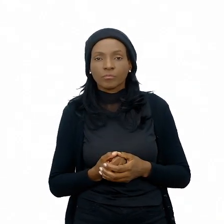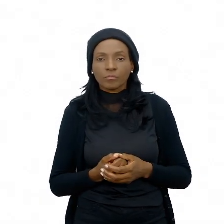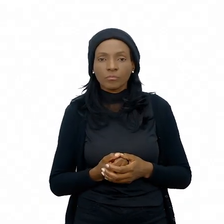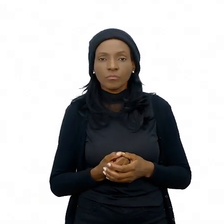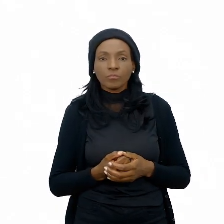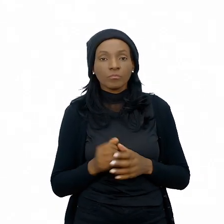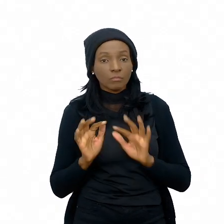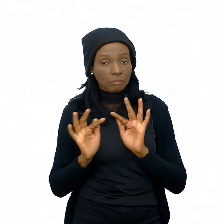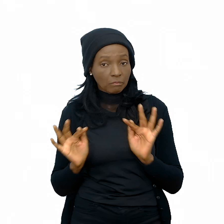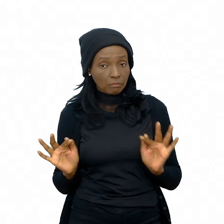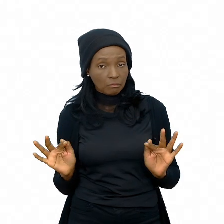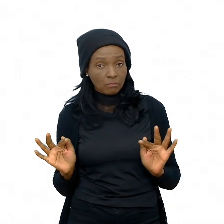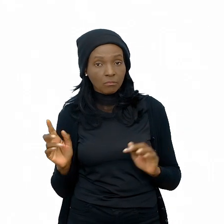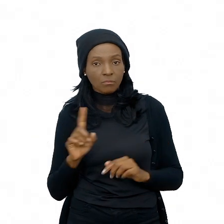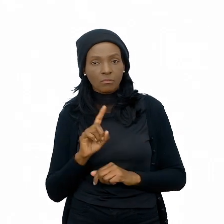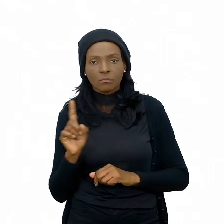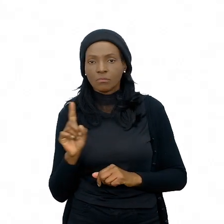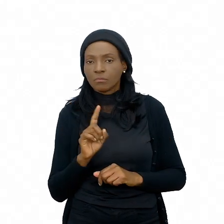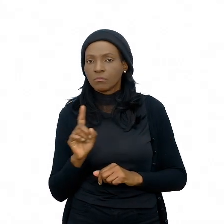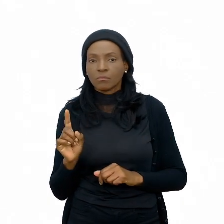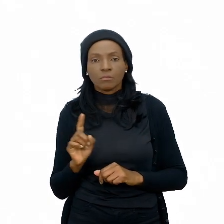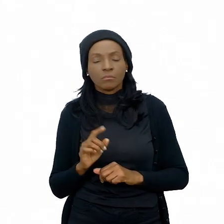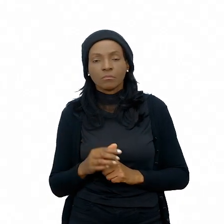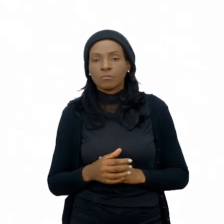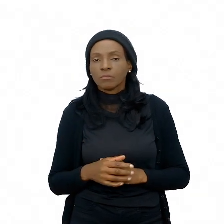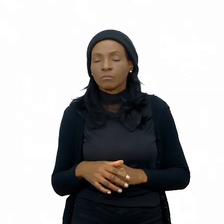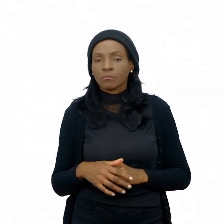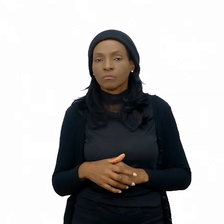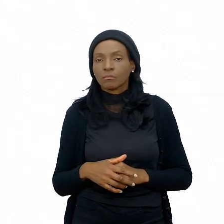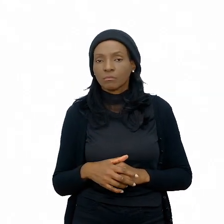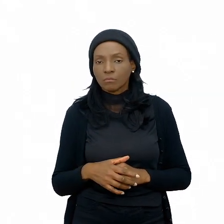Não é tão simples essa construção, não, pessoal.